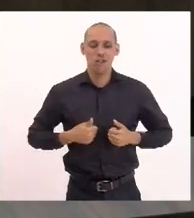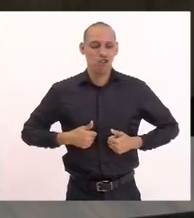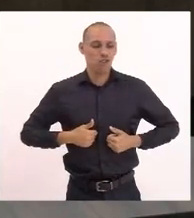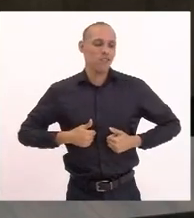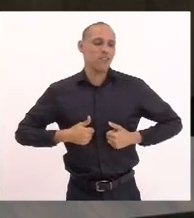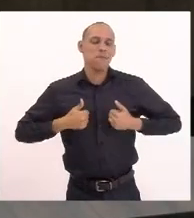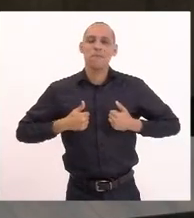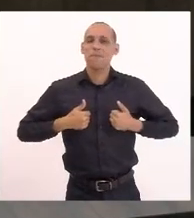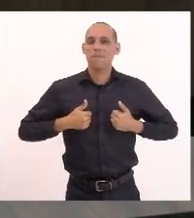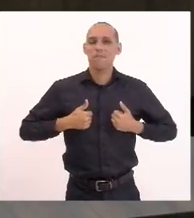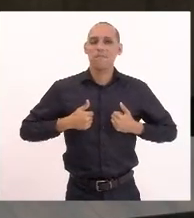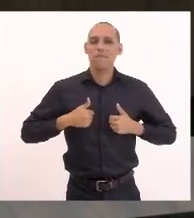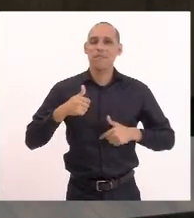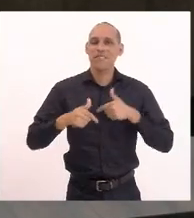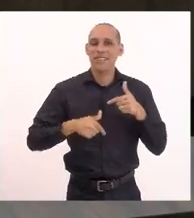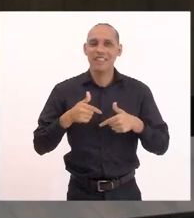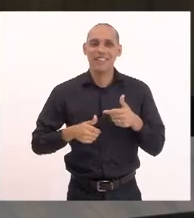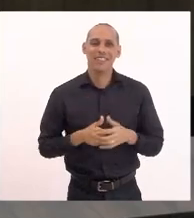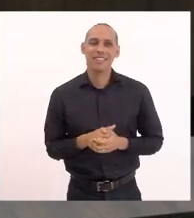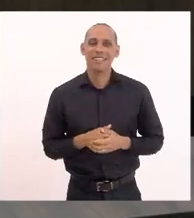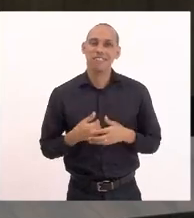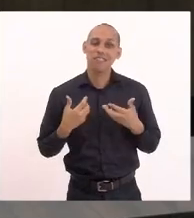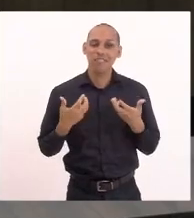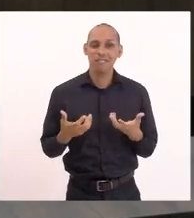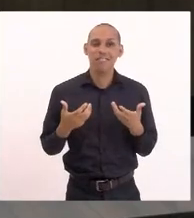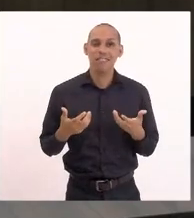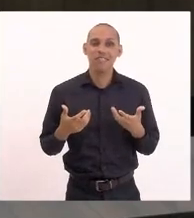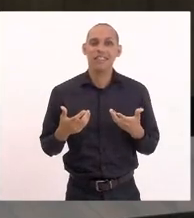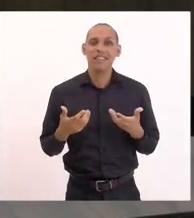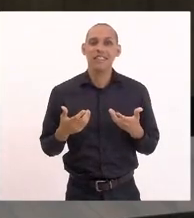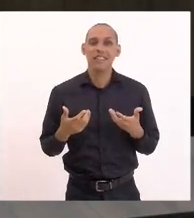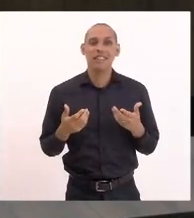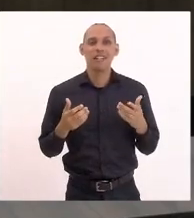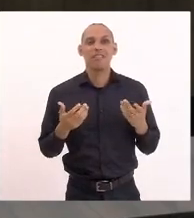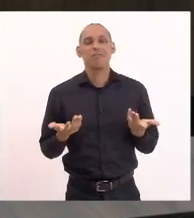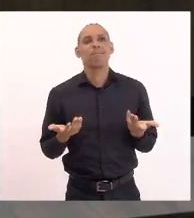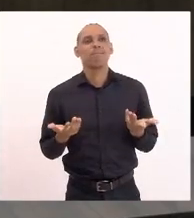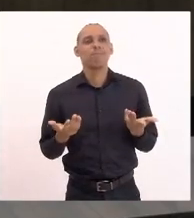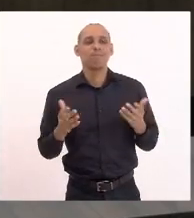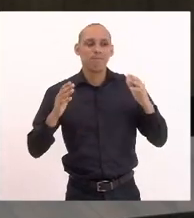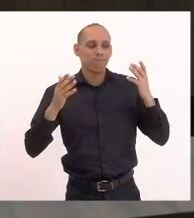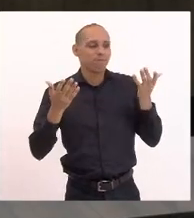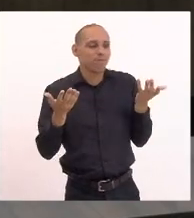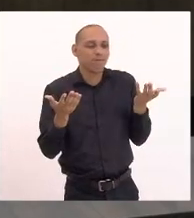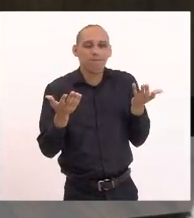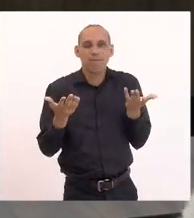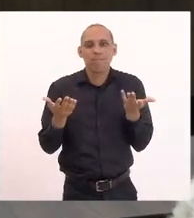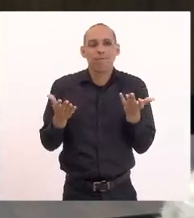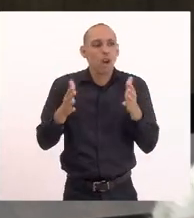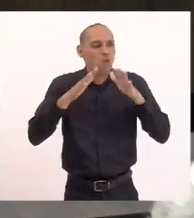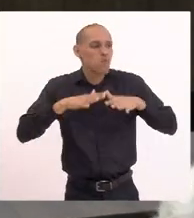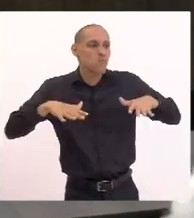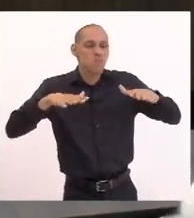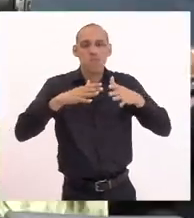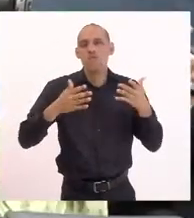trabalho e pretendo honrar a todos que me confiaram esse mandato. Obrigada.